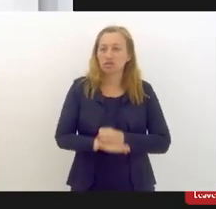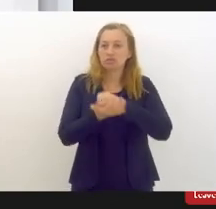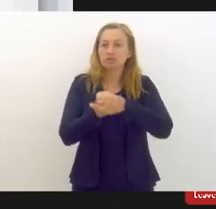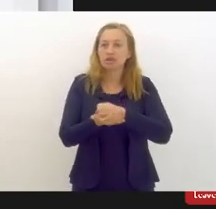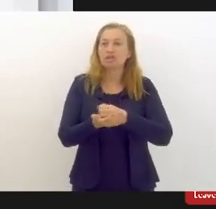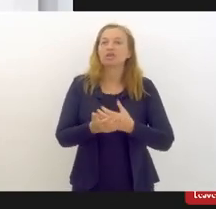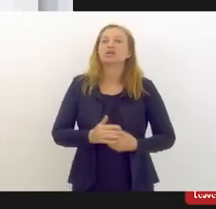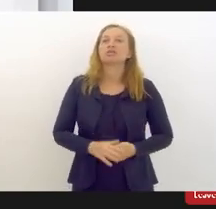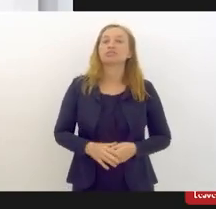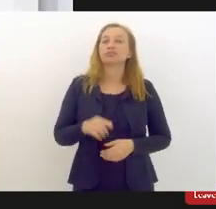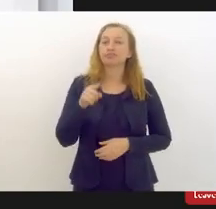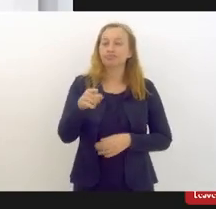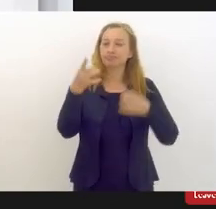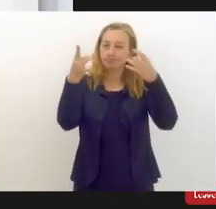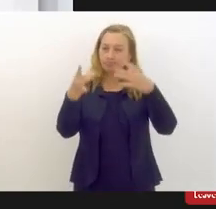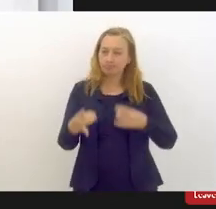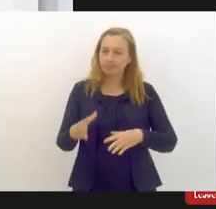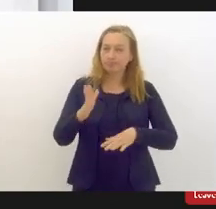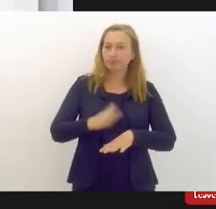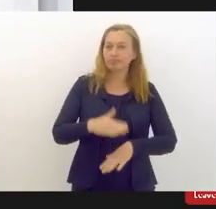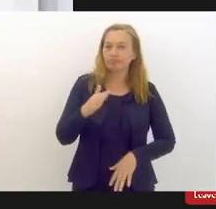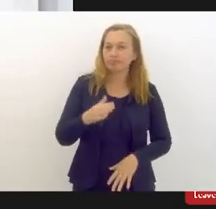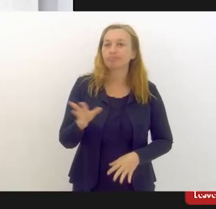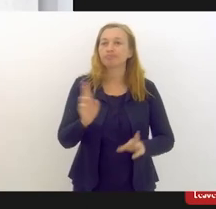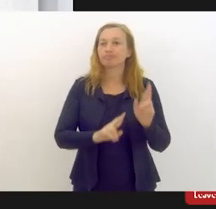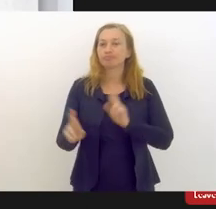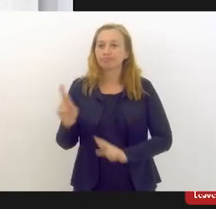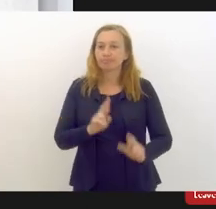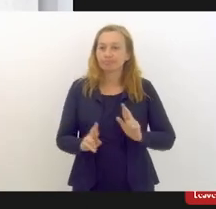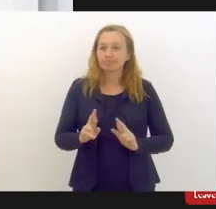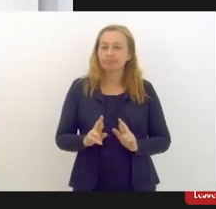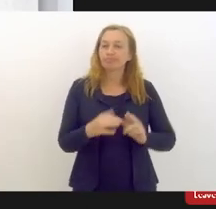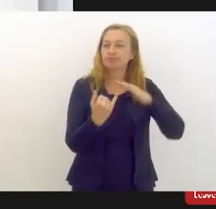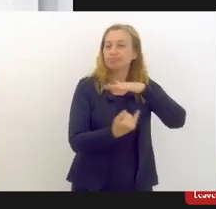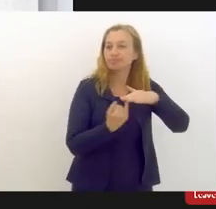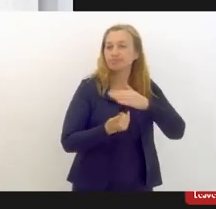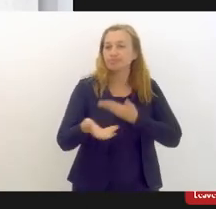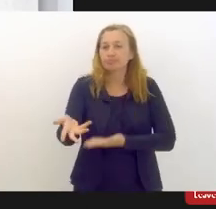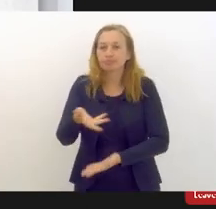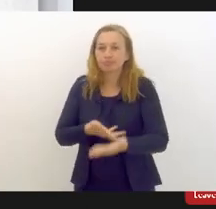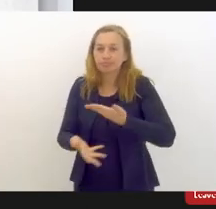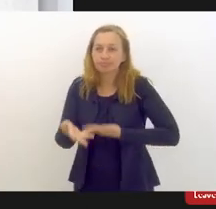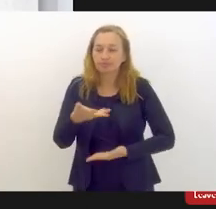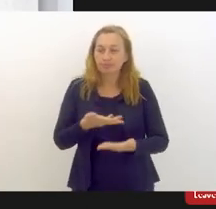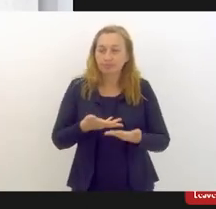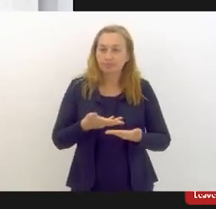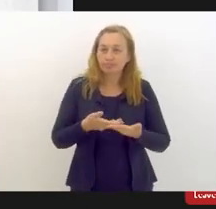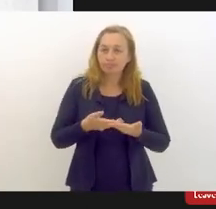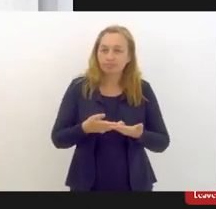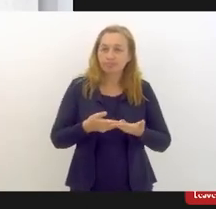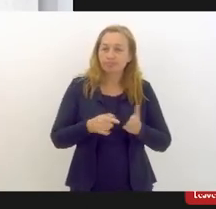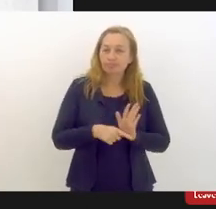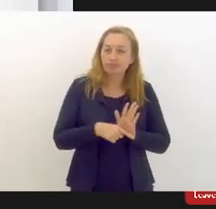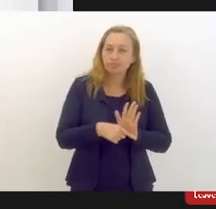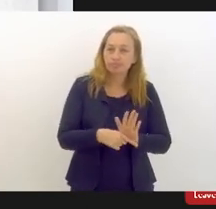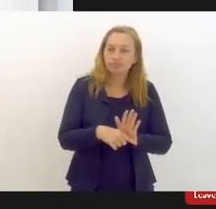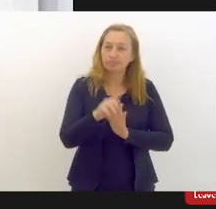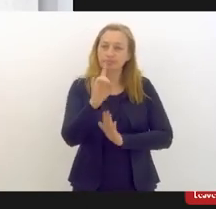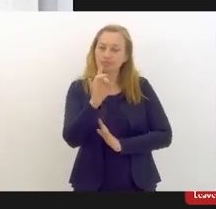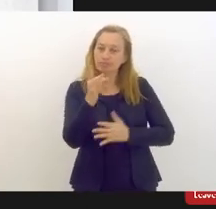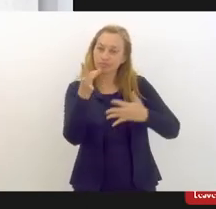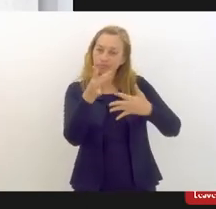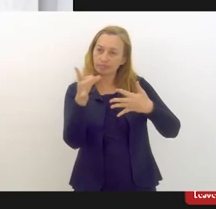Aqui entra um detalhamento maior em relação às instituições parceiras que contemplam cada eixo, né? Então,